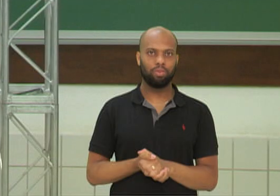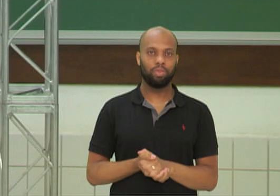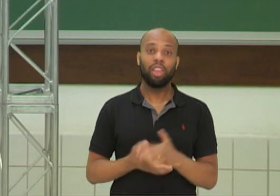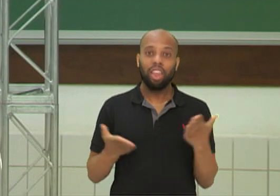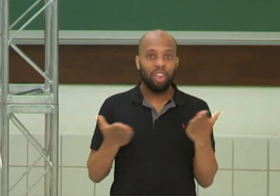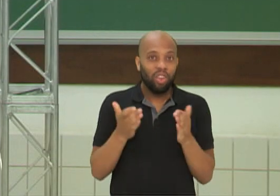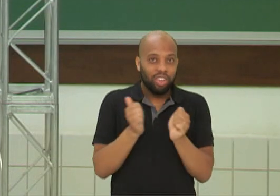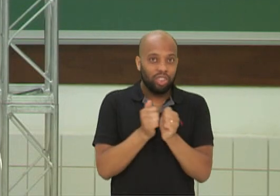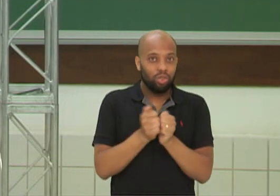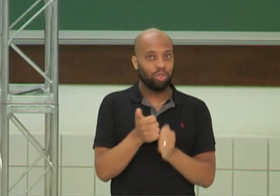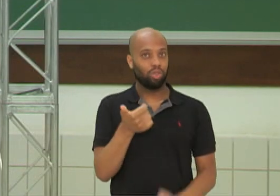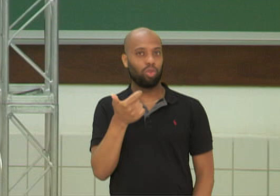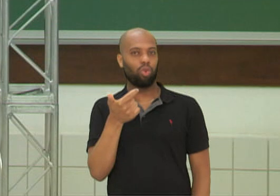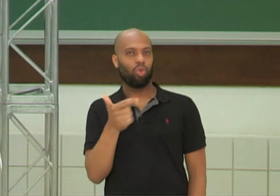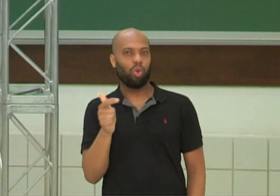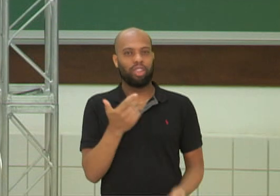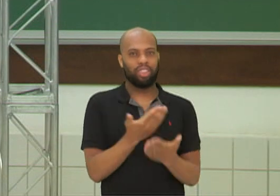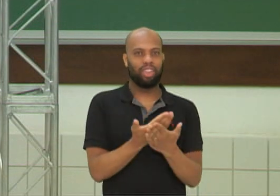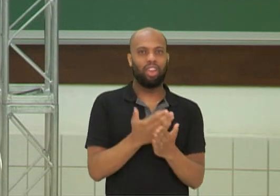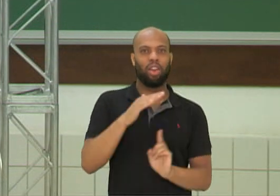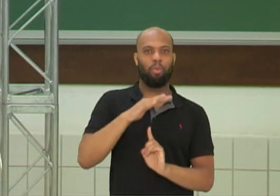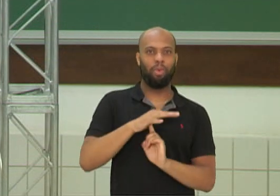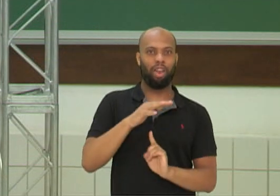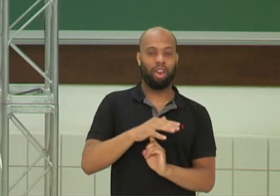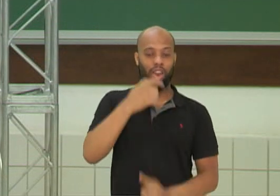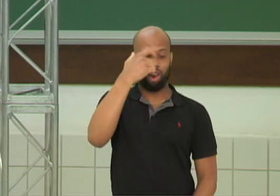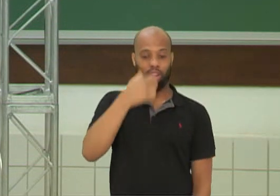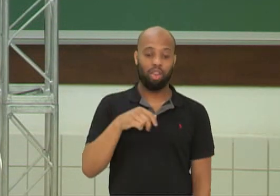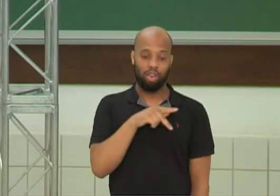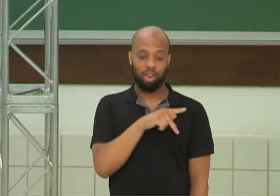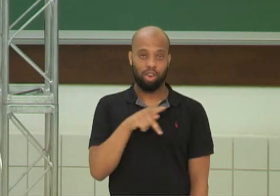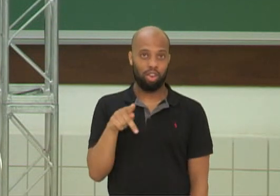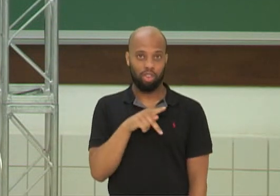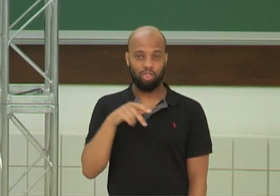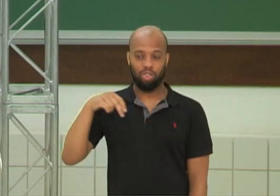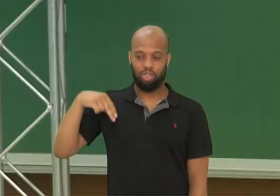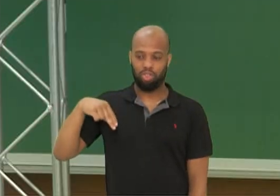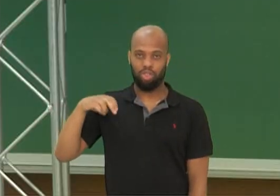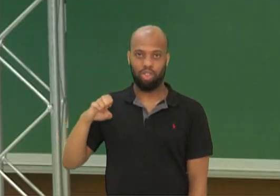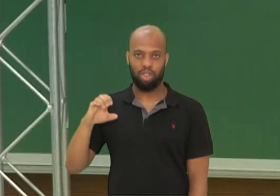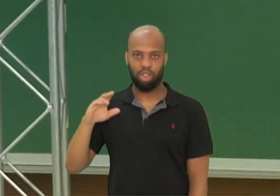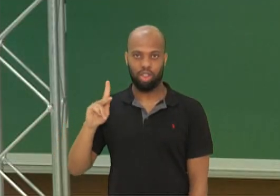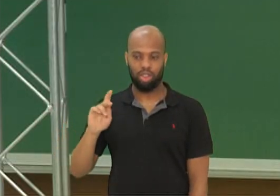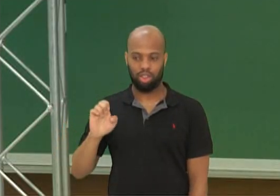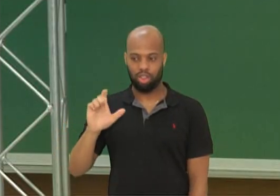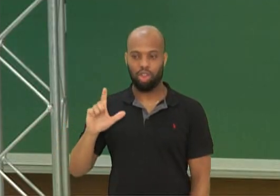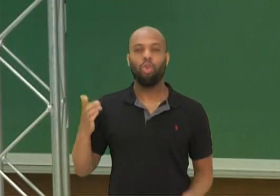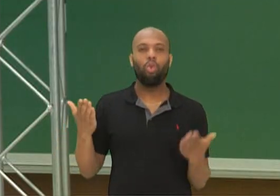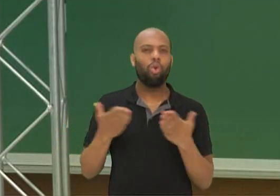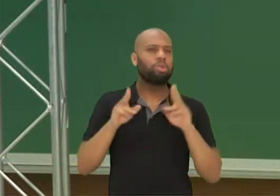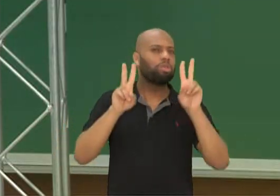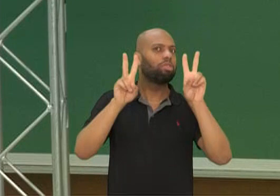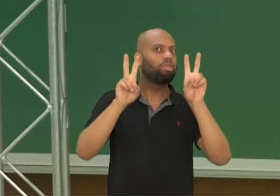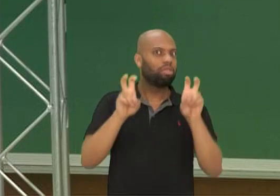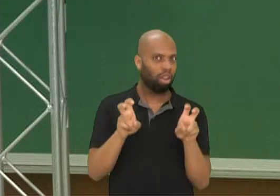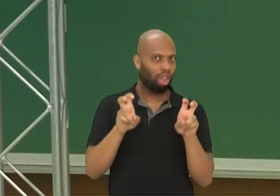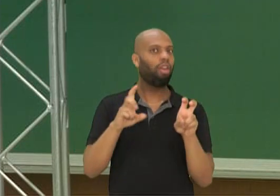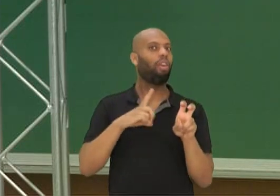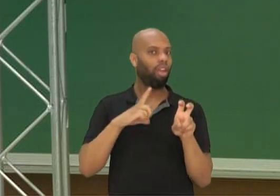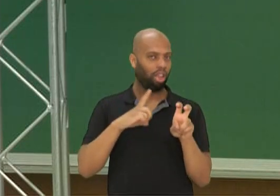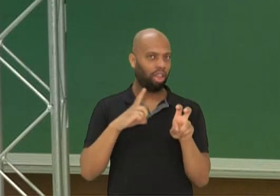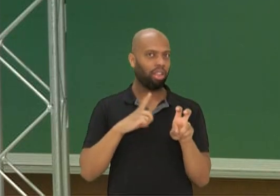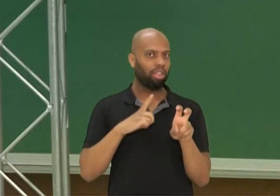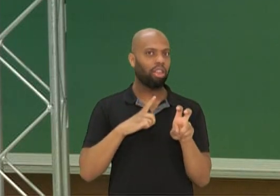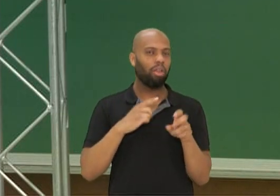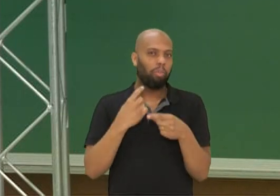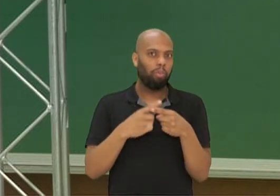Vamos juntos para mais uma aula Paraná. Professor Neckel aqui com vocês, para a gente falar de um assunto, fechar um